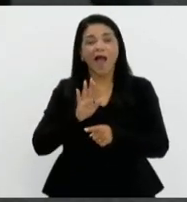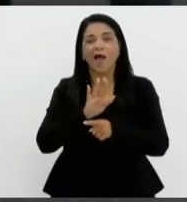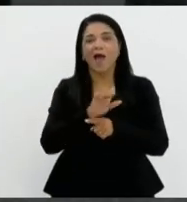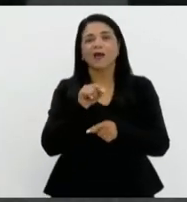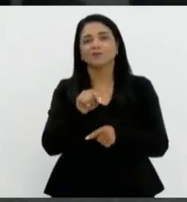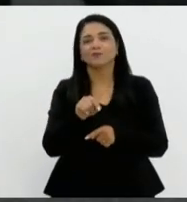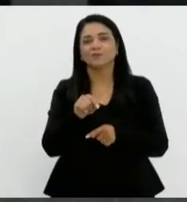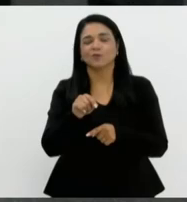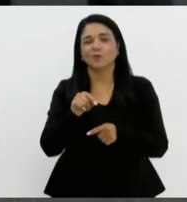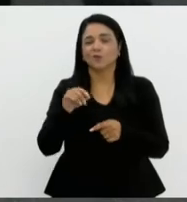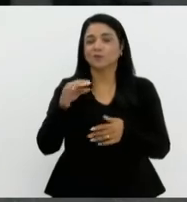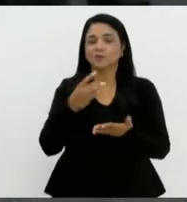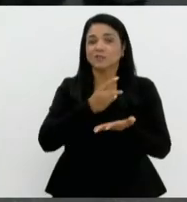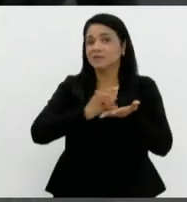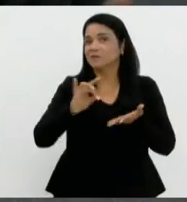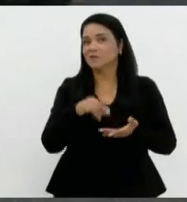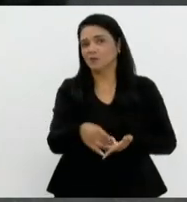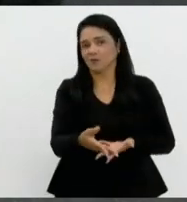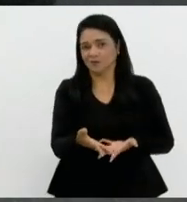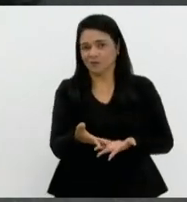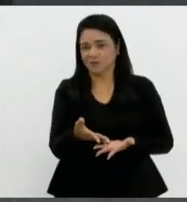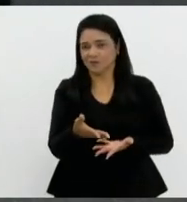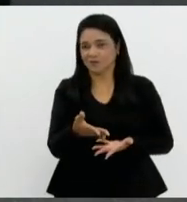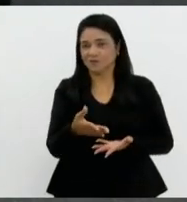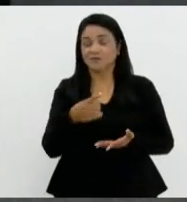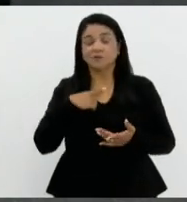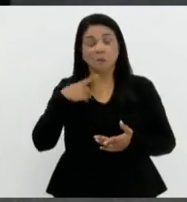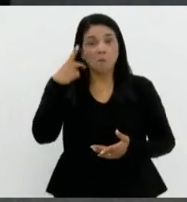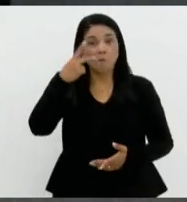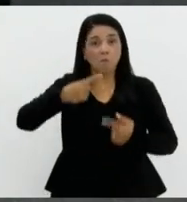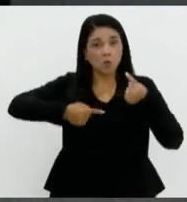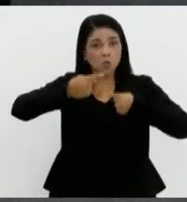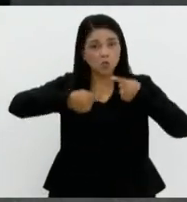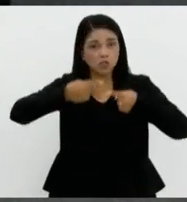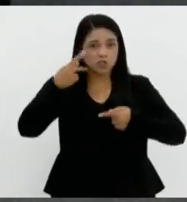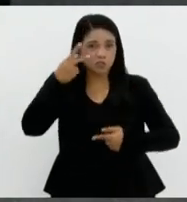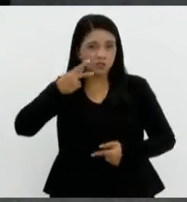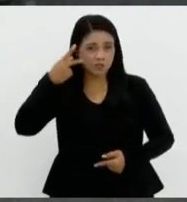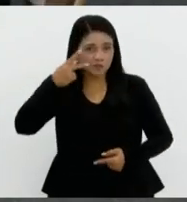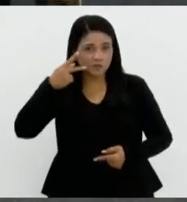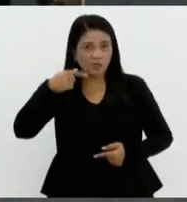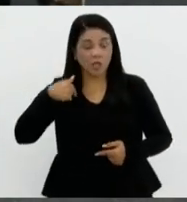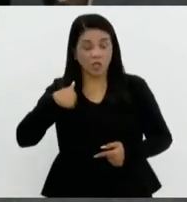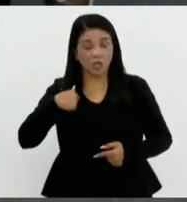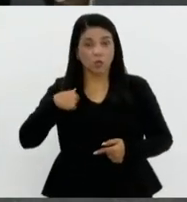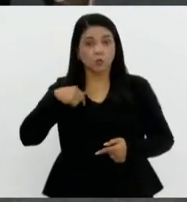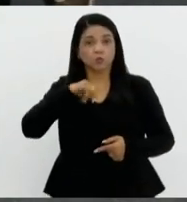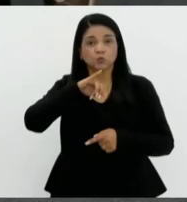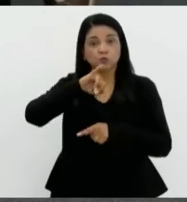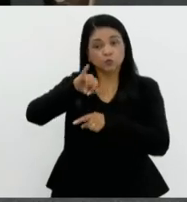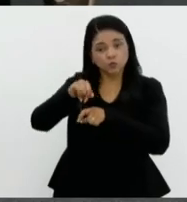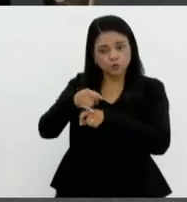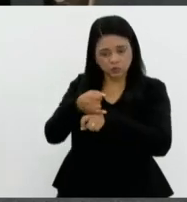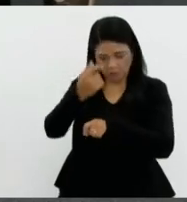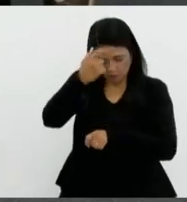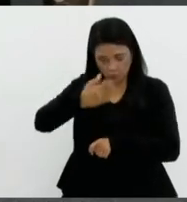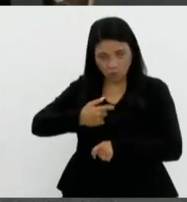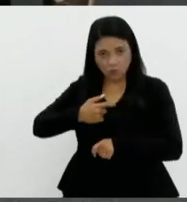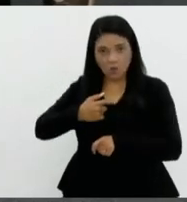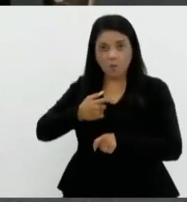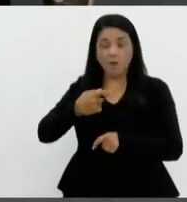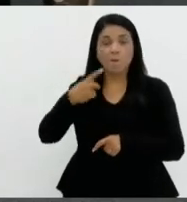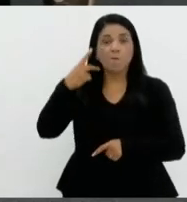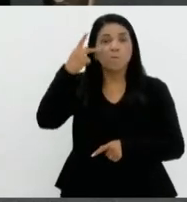foi o Netanyahu, que tem uma política que eu, como judeu, considero uma política nefasta, porque